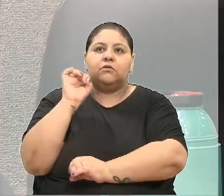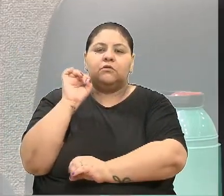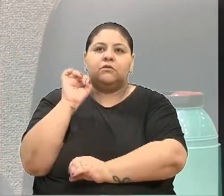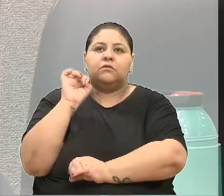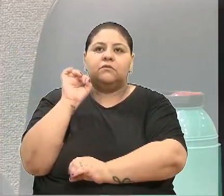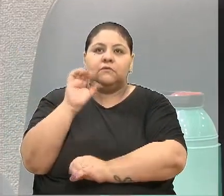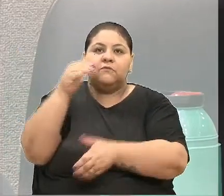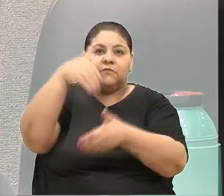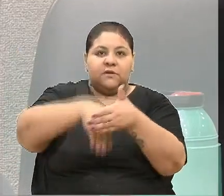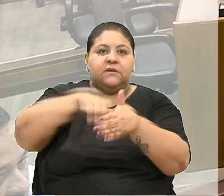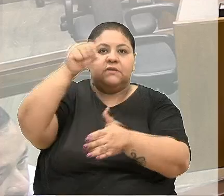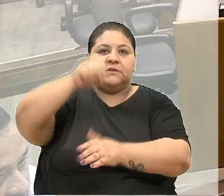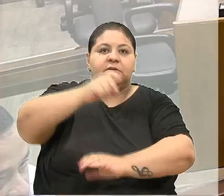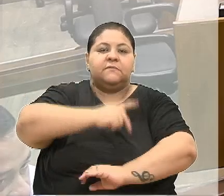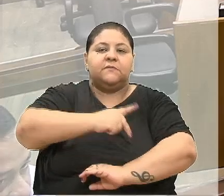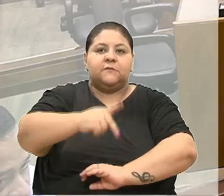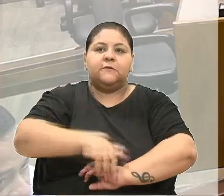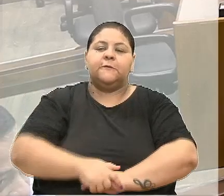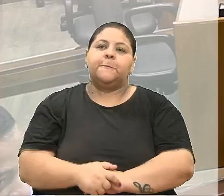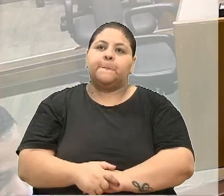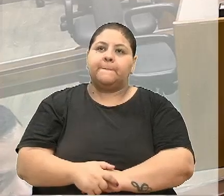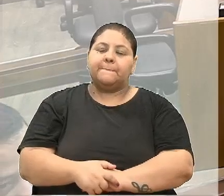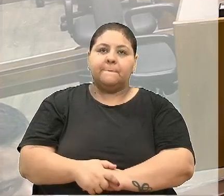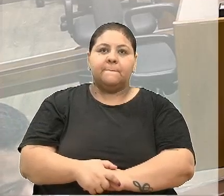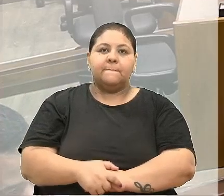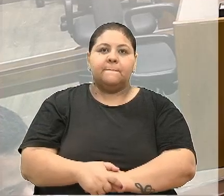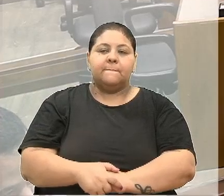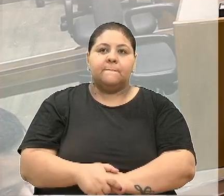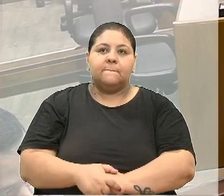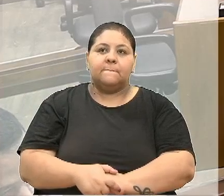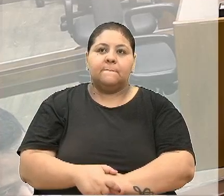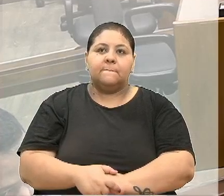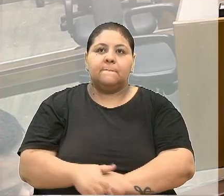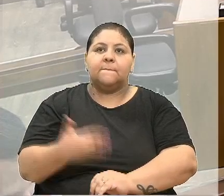favorável, senhora presidente. Solicito, então,